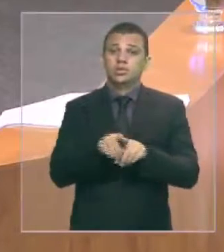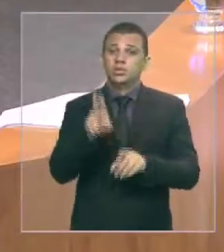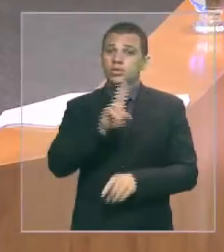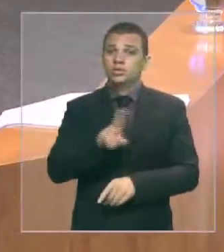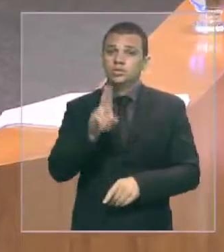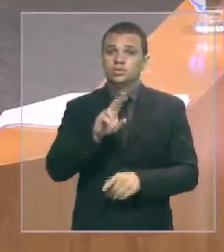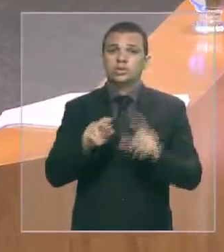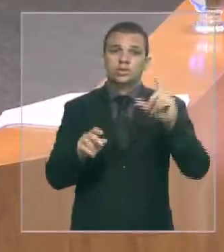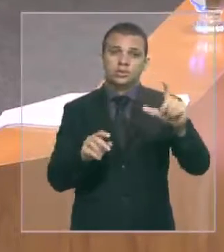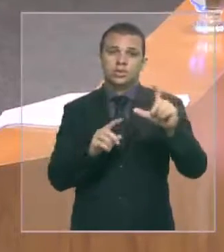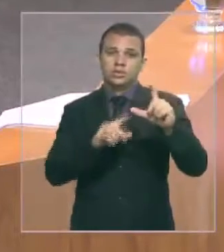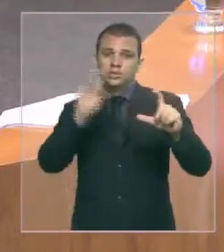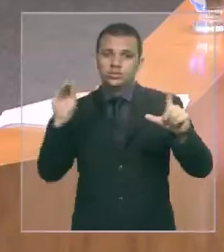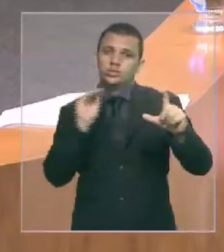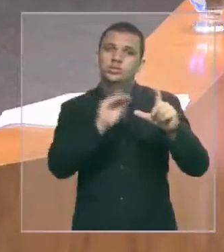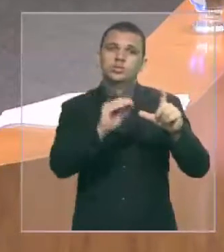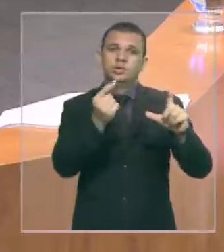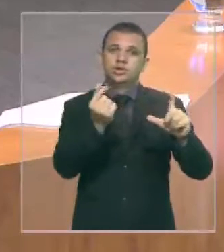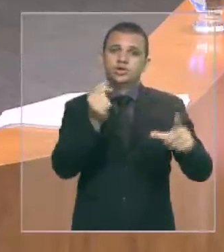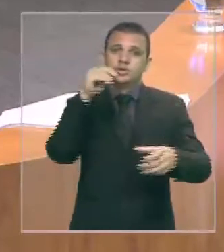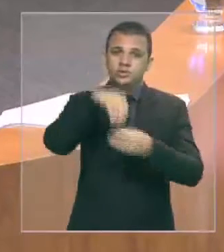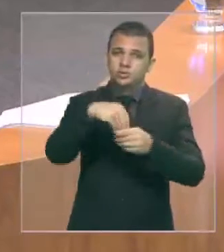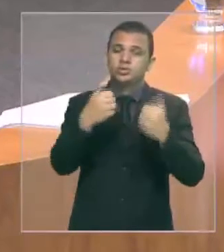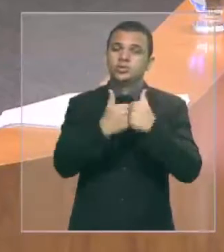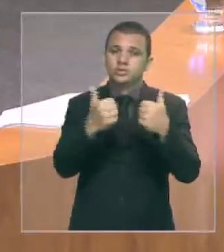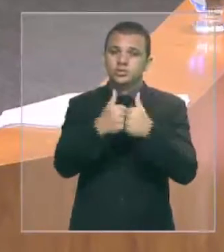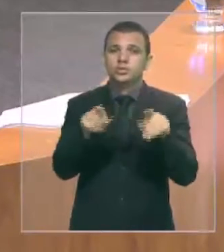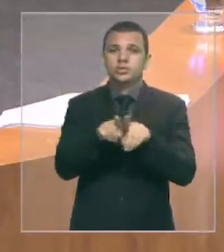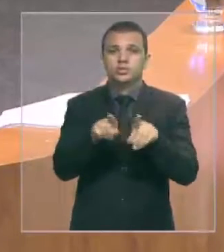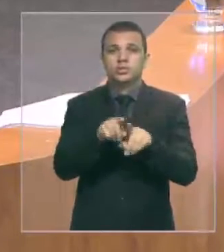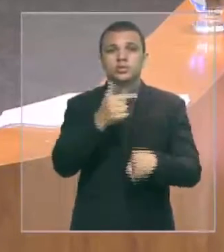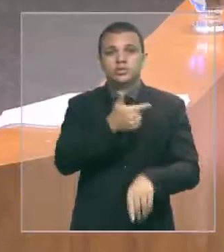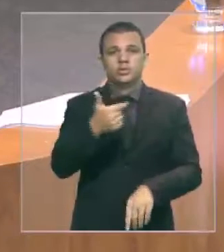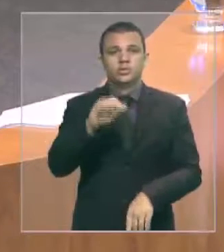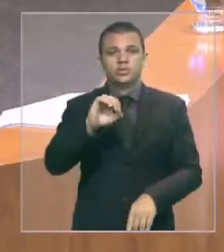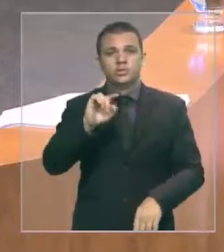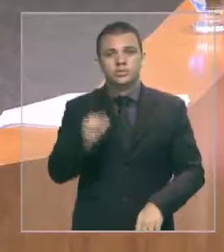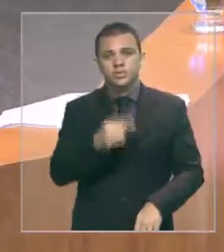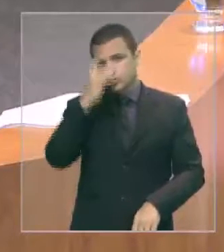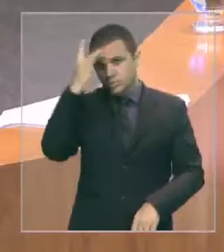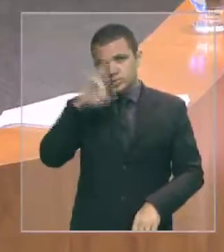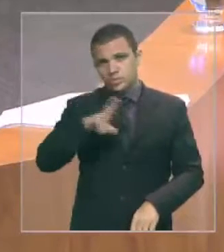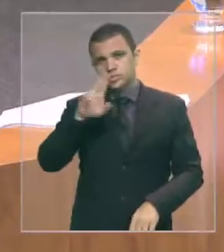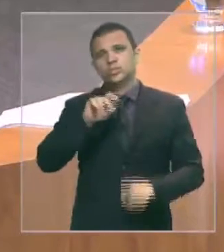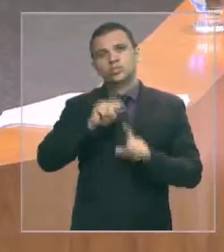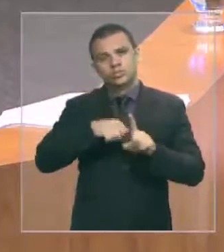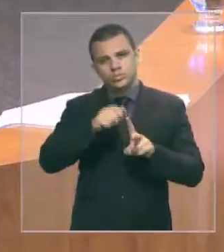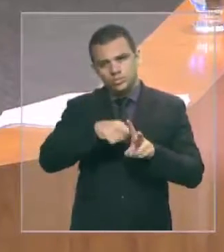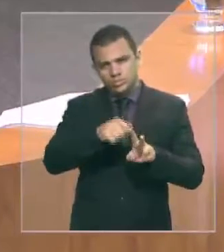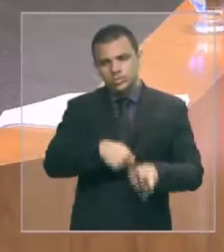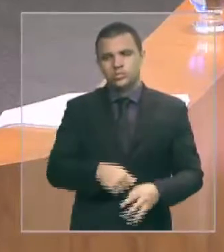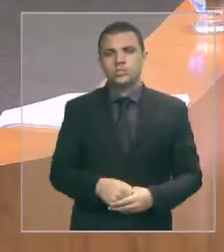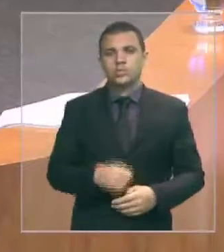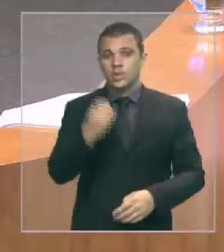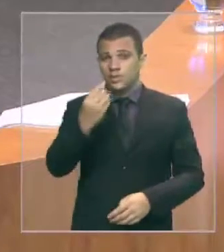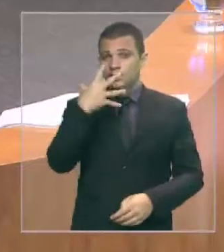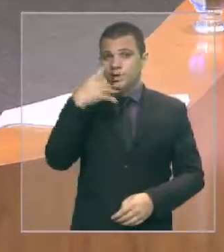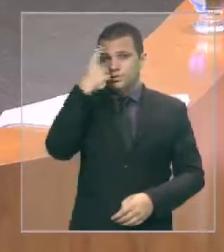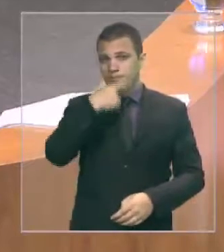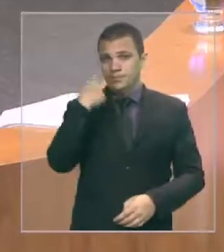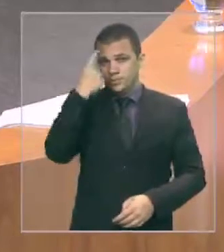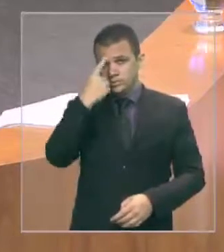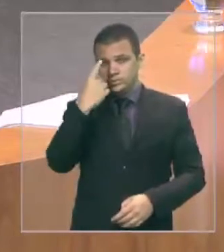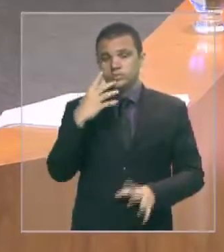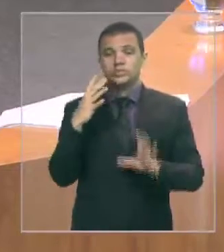por 220.000 pessoas por mês. Biometria facial, combate à fraude de